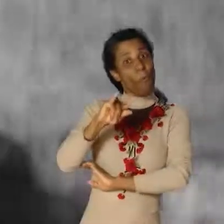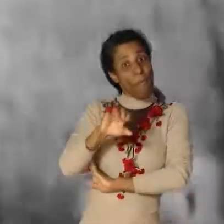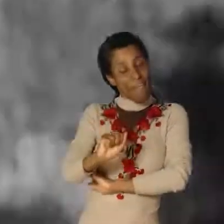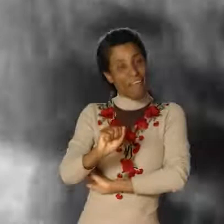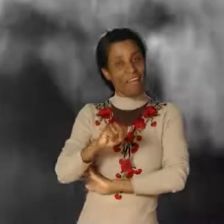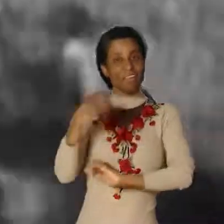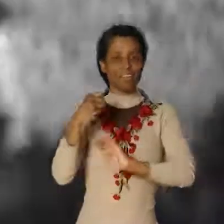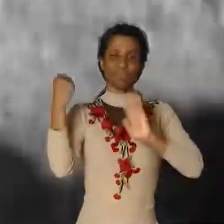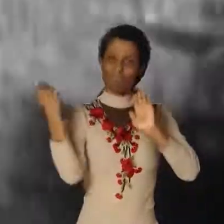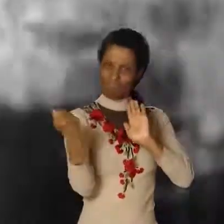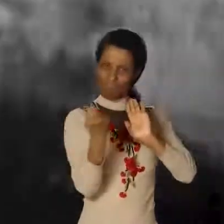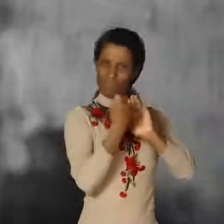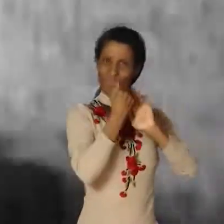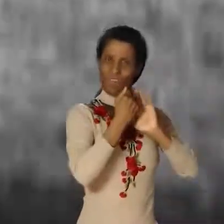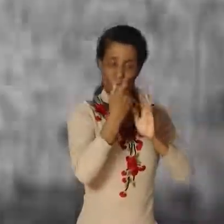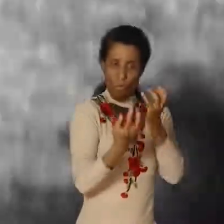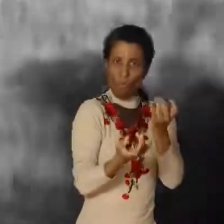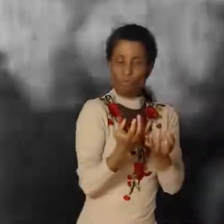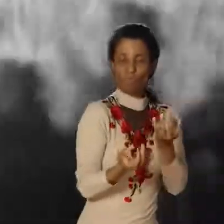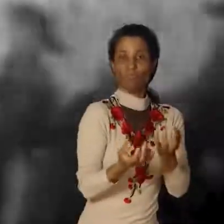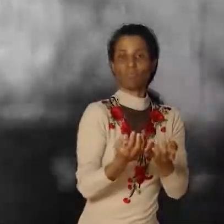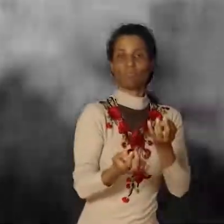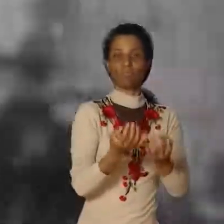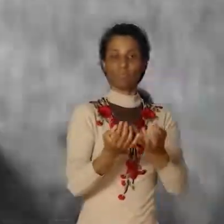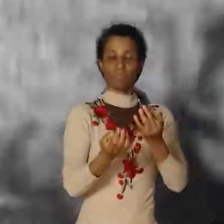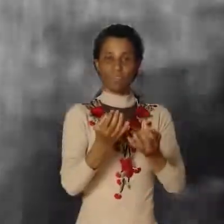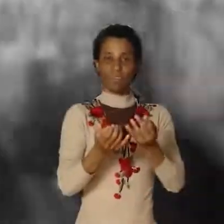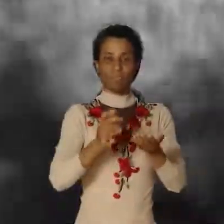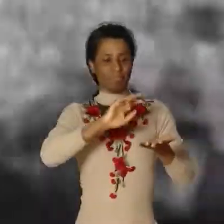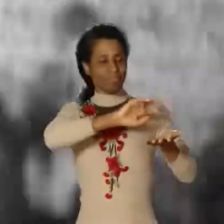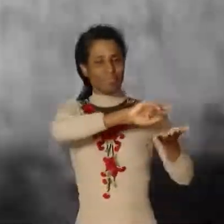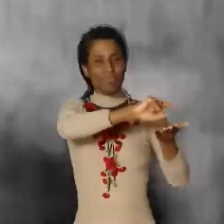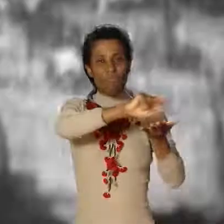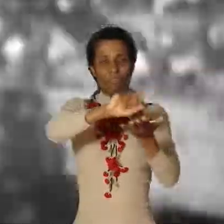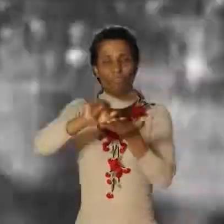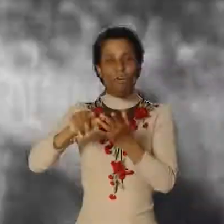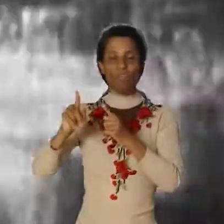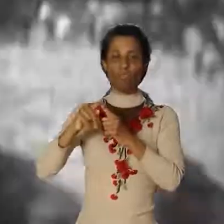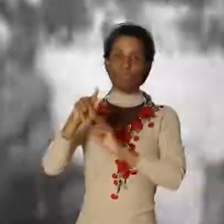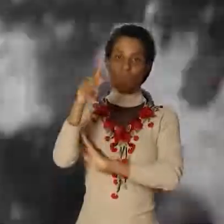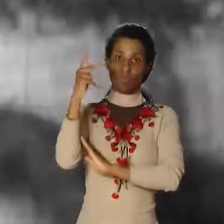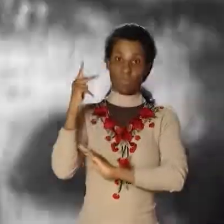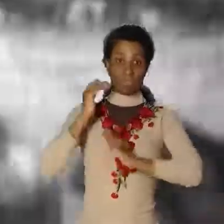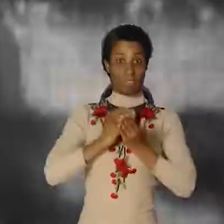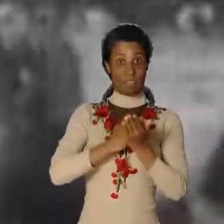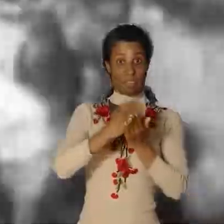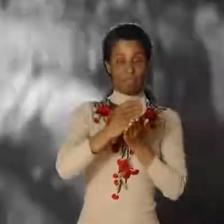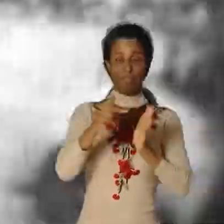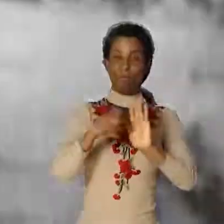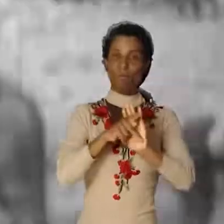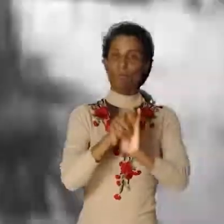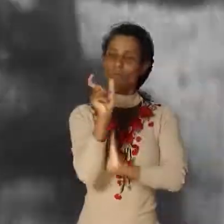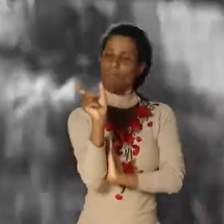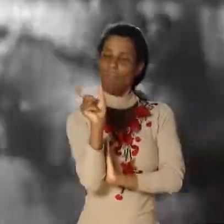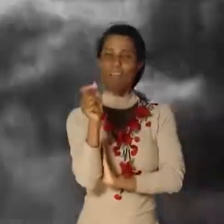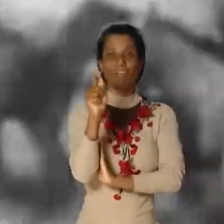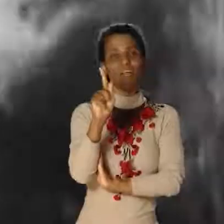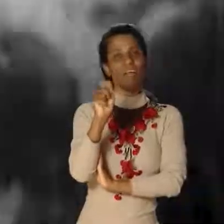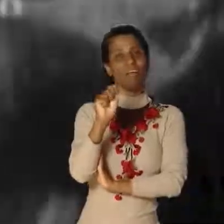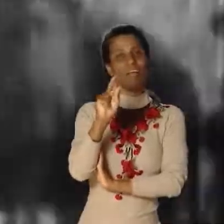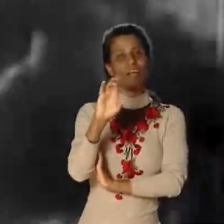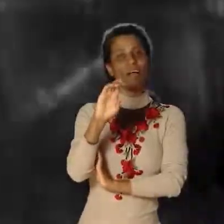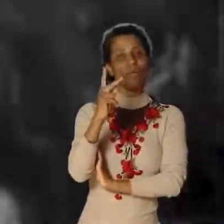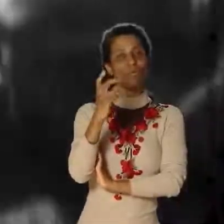transforma em epopeia forjada a ferro e fogo, suscitando muitos fatos e versões, a começar